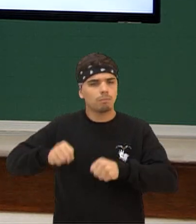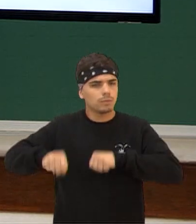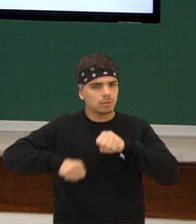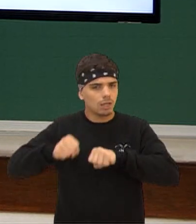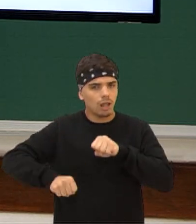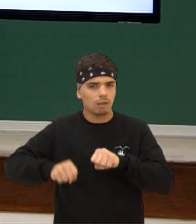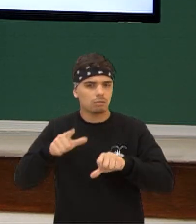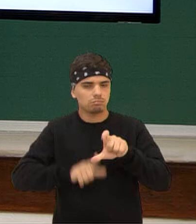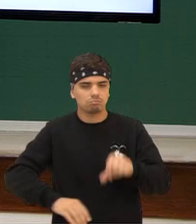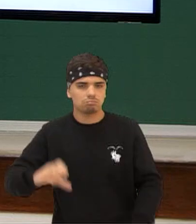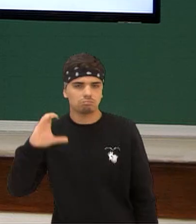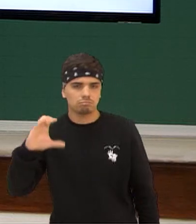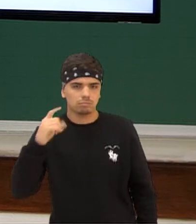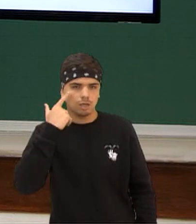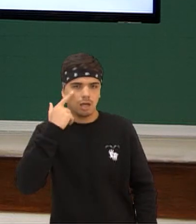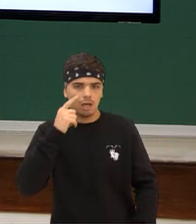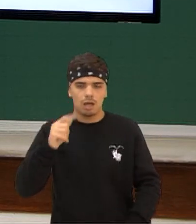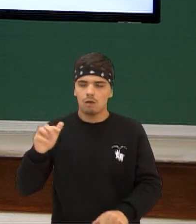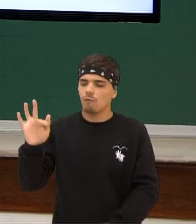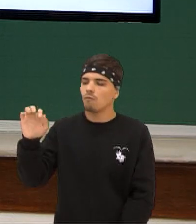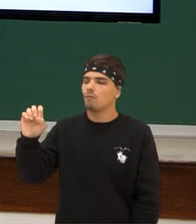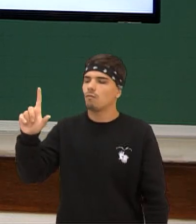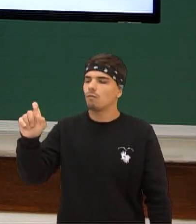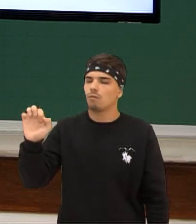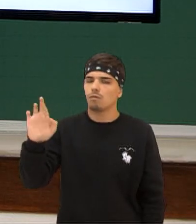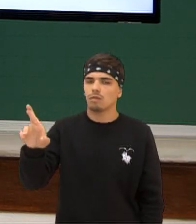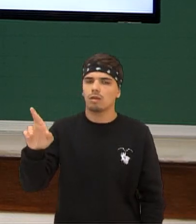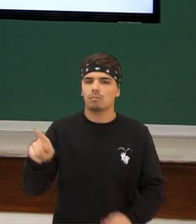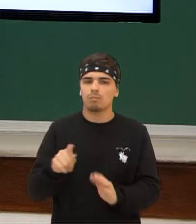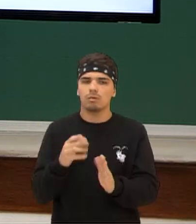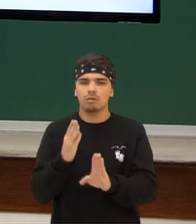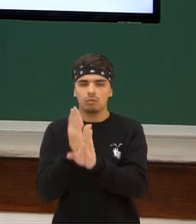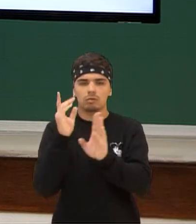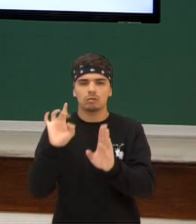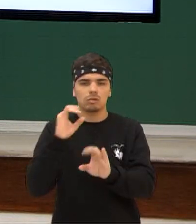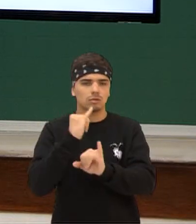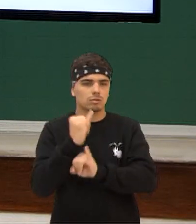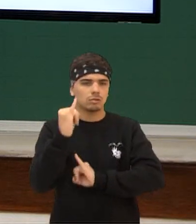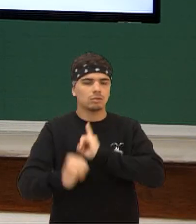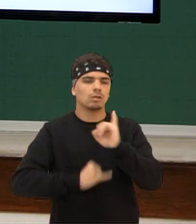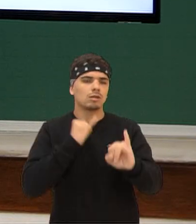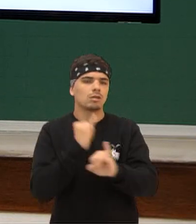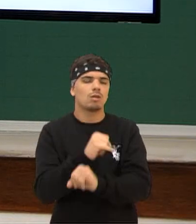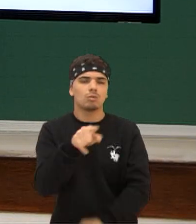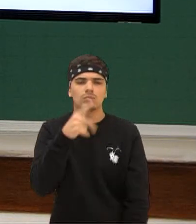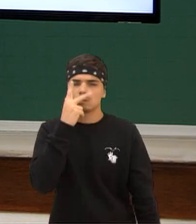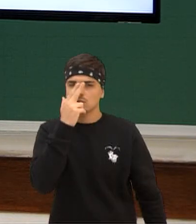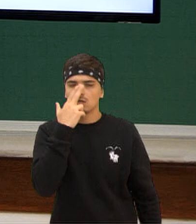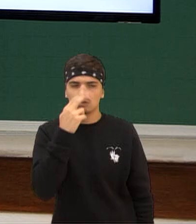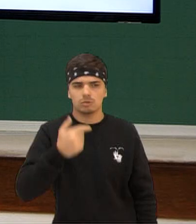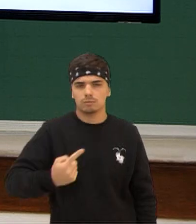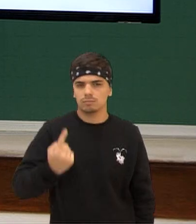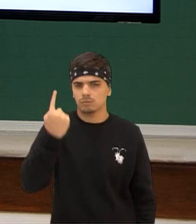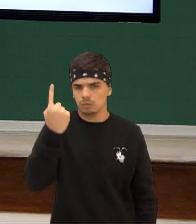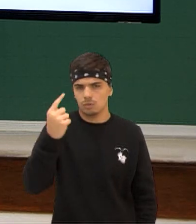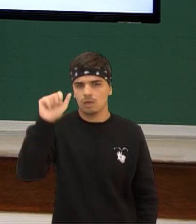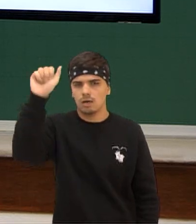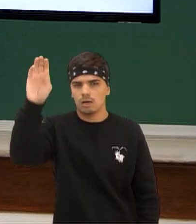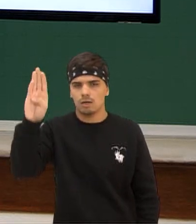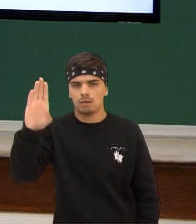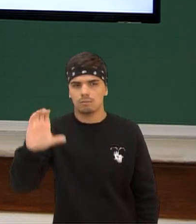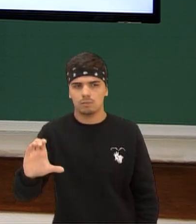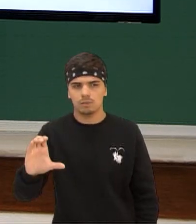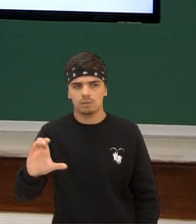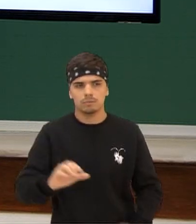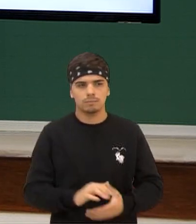ou a letra c é um folder Zinho encontrado apenas na internet que que você acha número 1 letra a letra